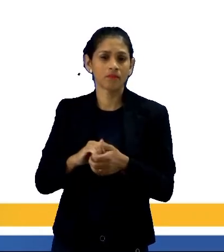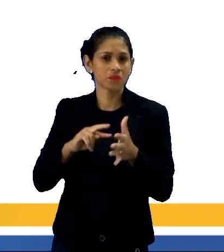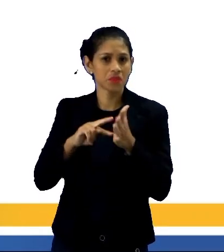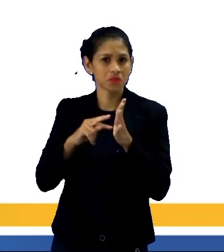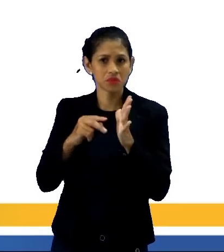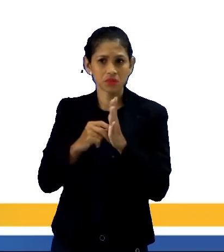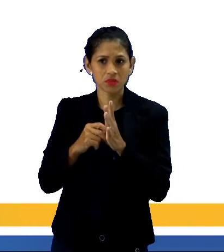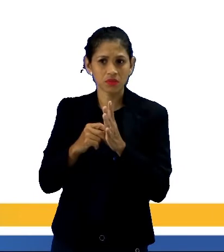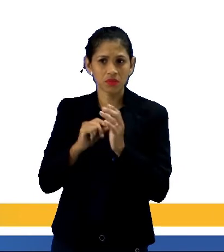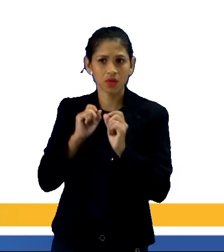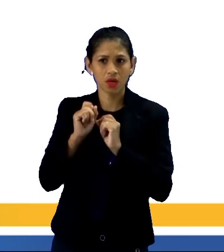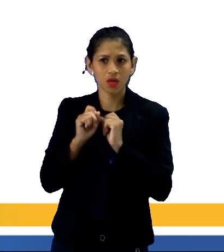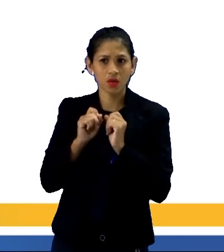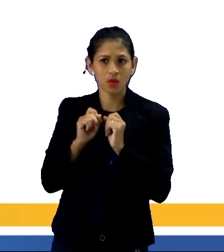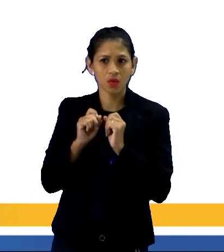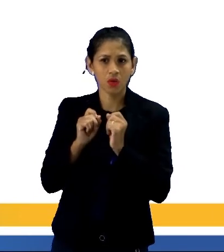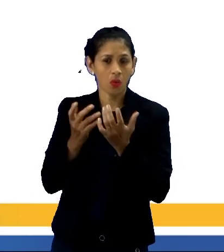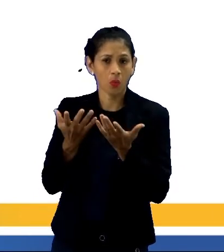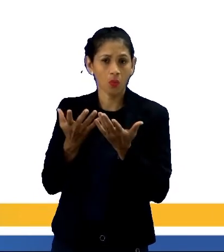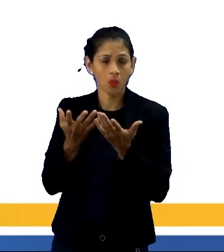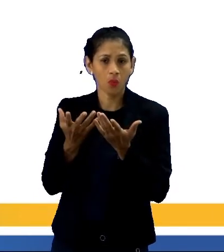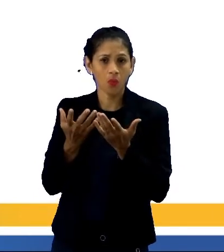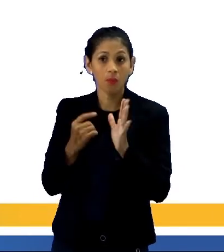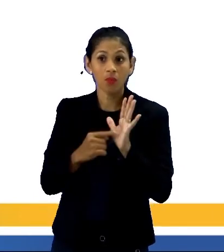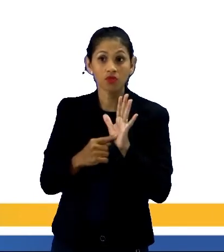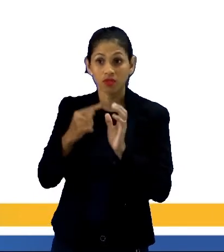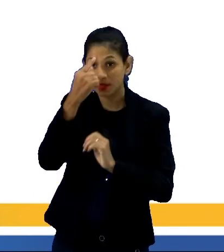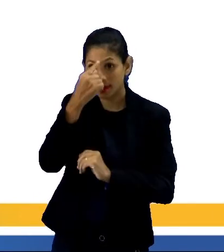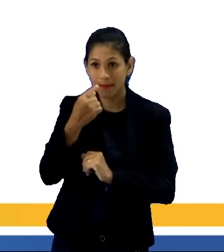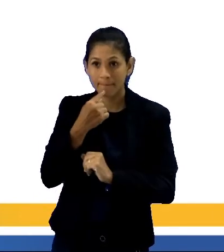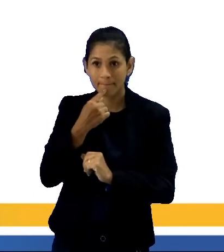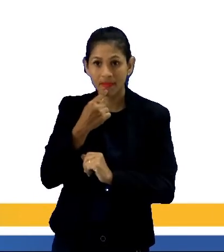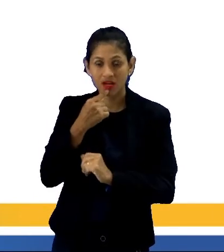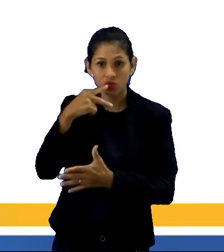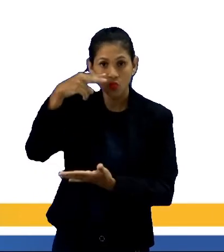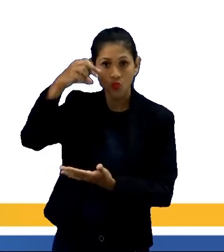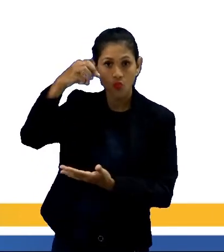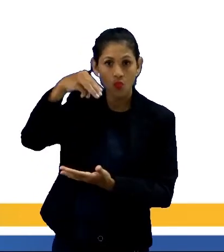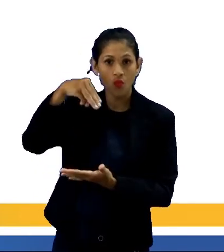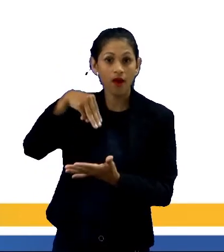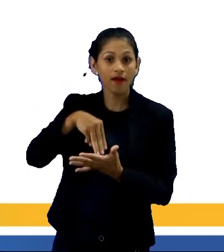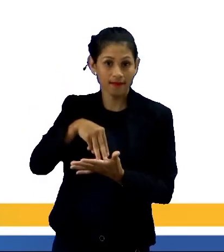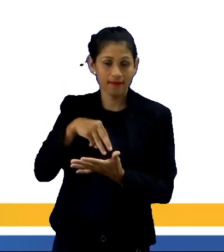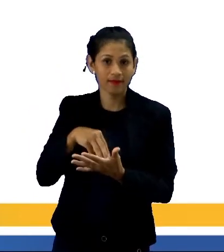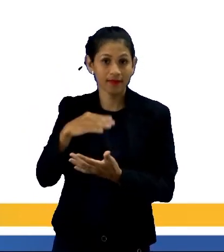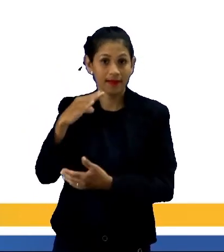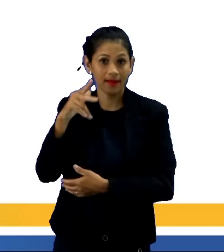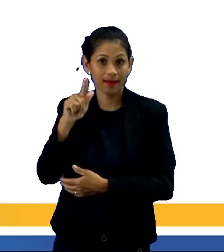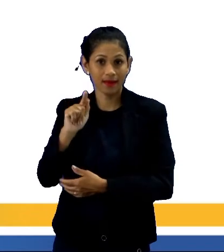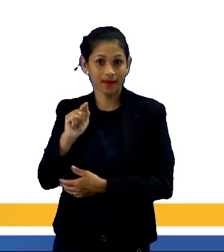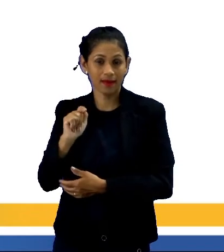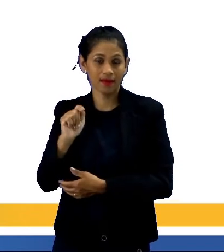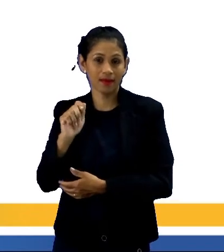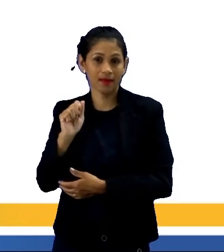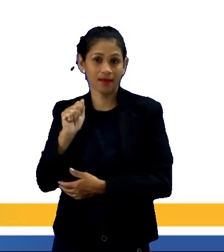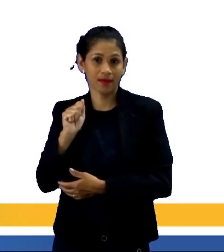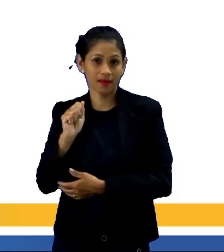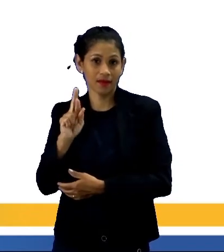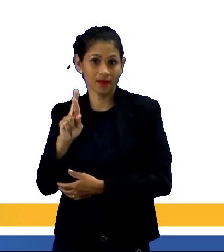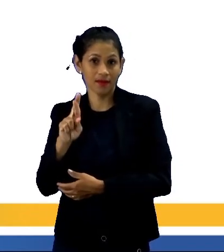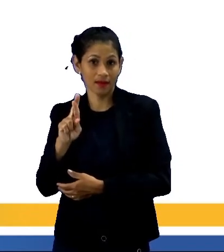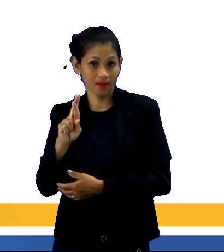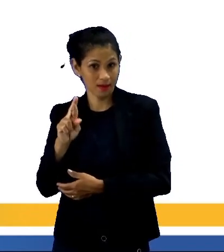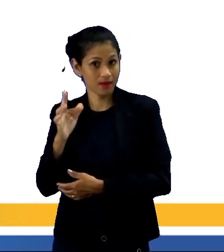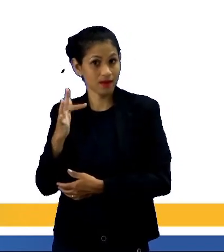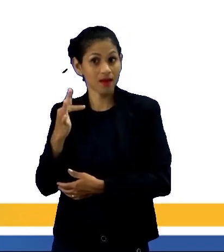um garfo. Por quê? Porque está escrito assim, a Hortifruti apresenta o quiabo veste Prada. Galera, para